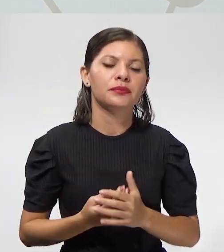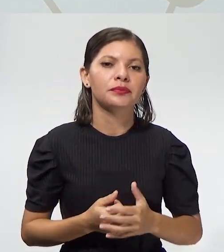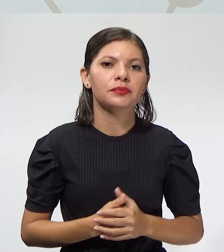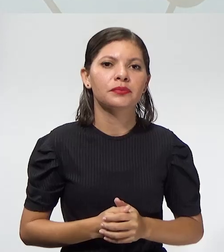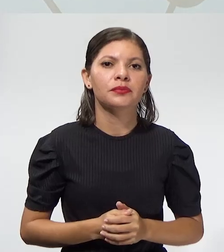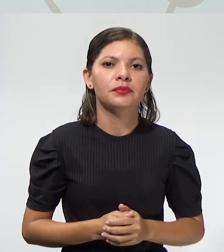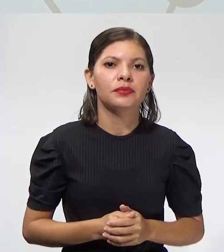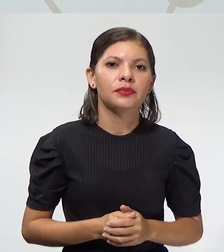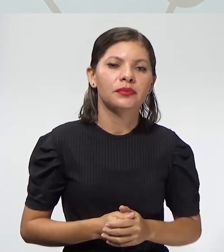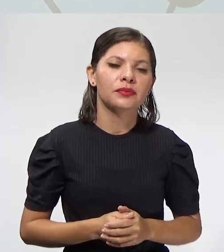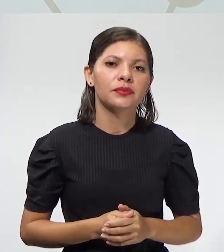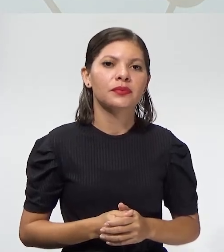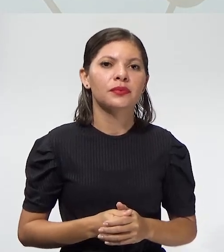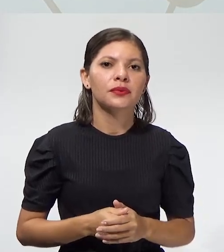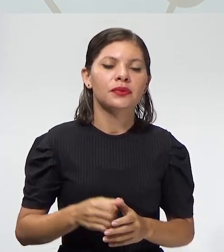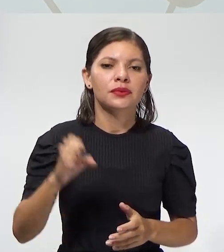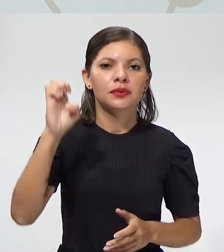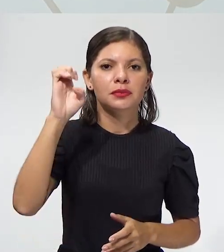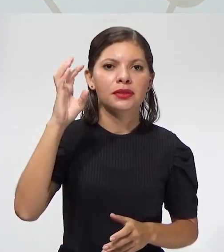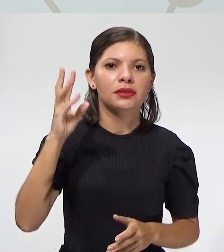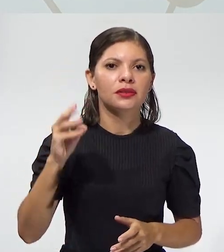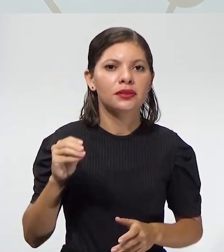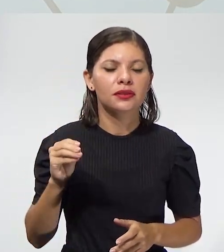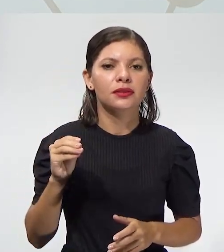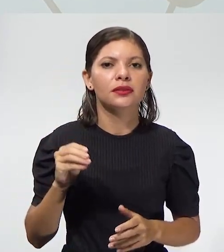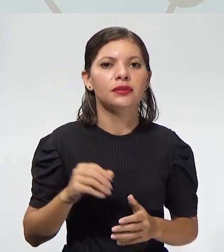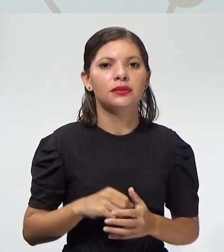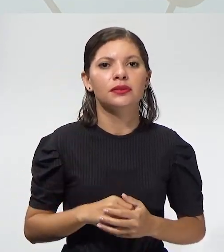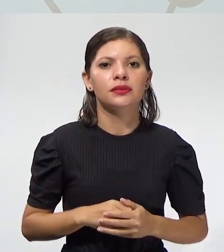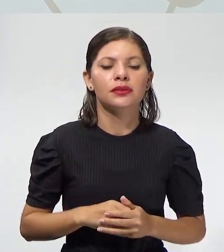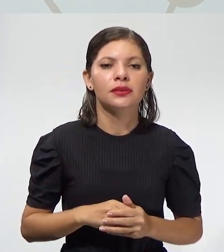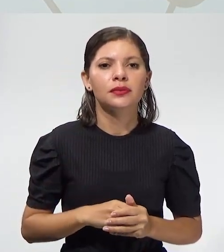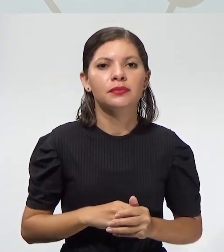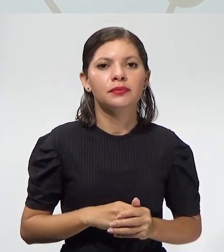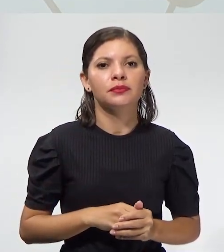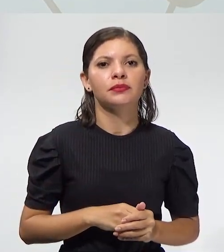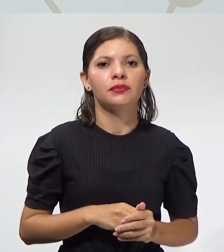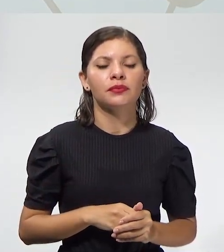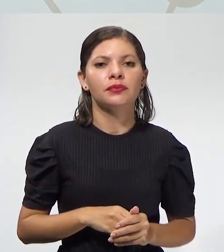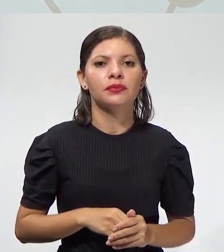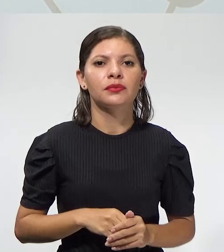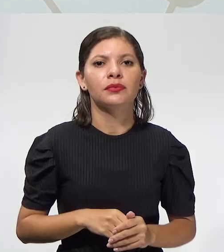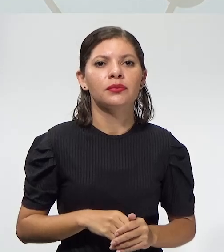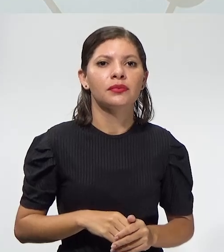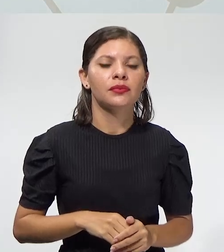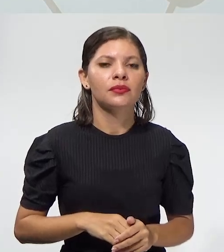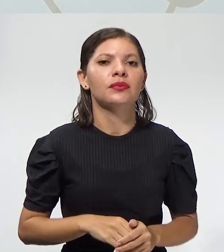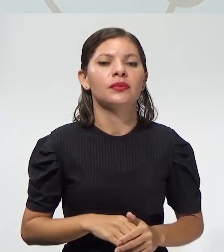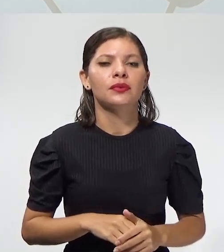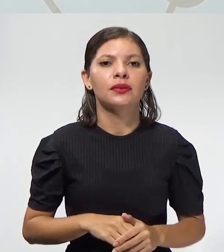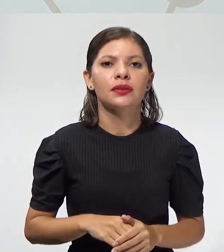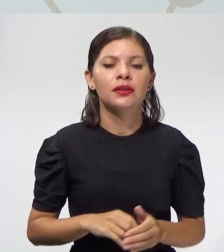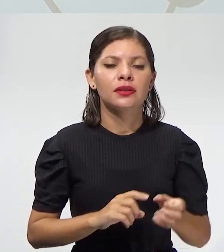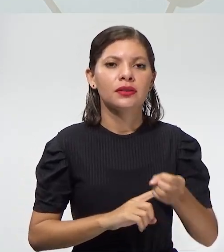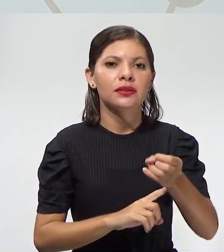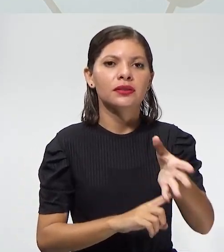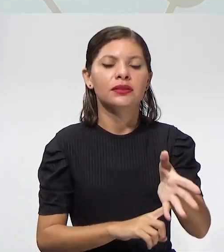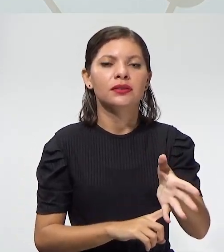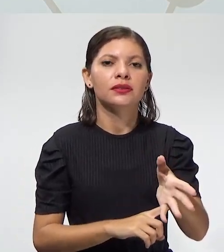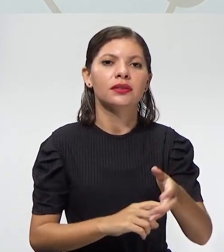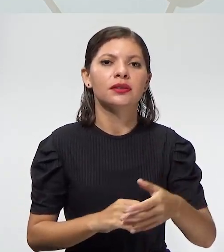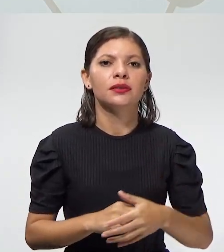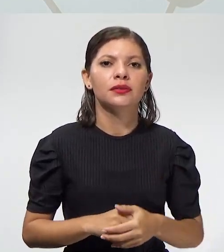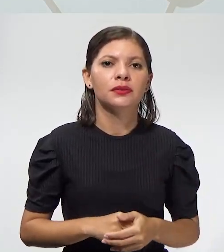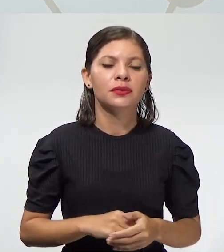ela navega ali, né, entre os modelos americanos e também os modelos europeus. E na Europa a gente tinha